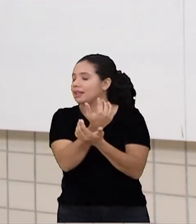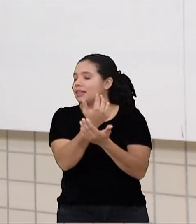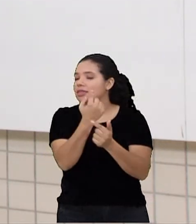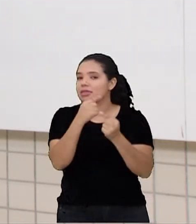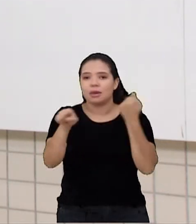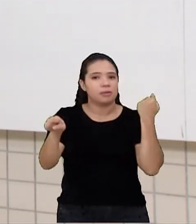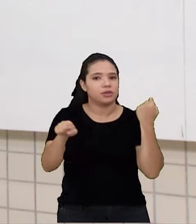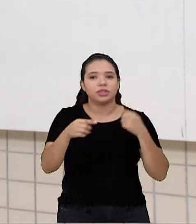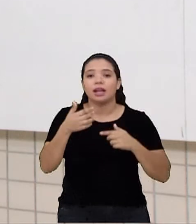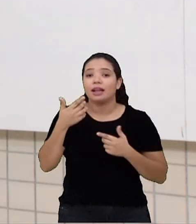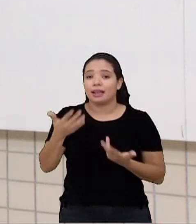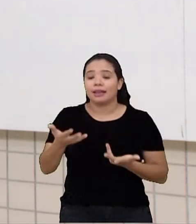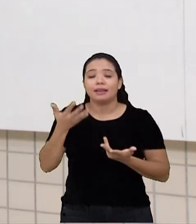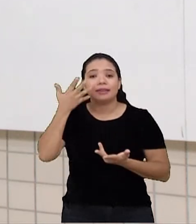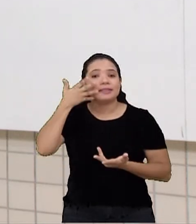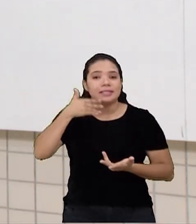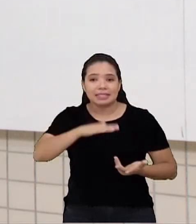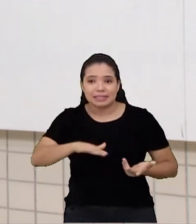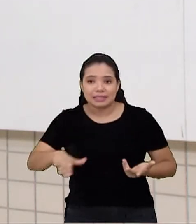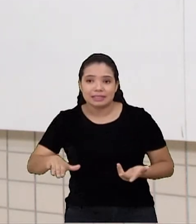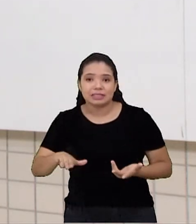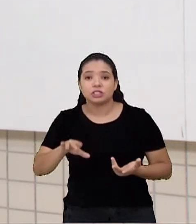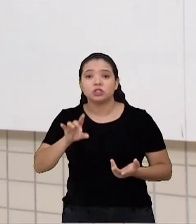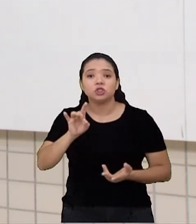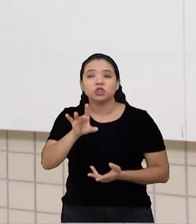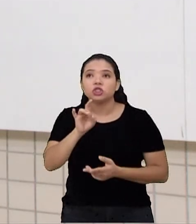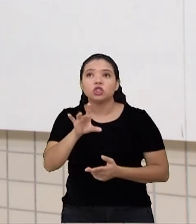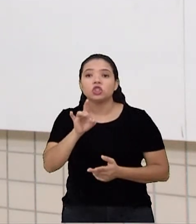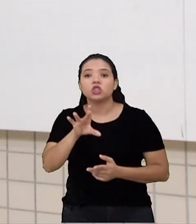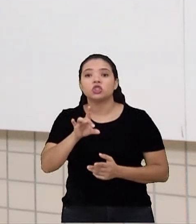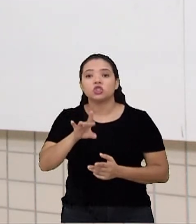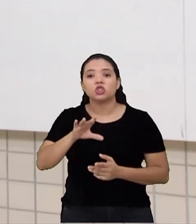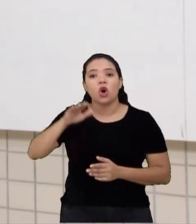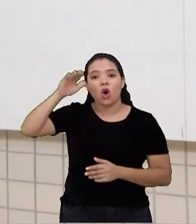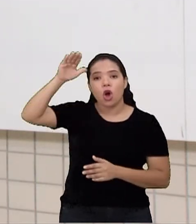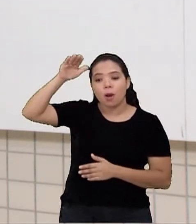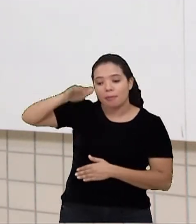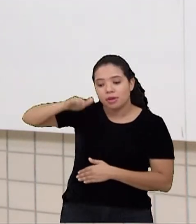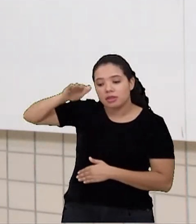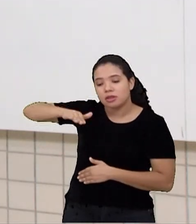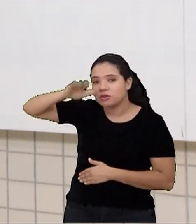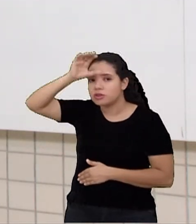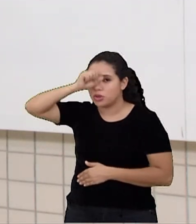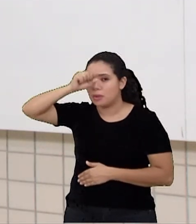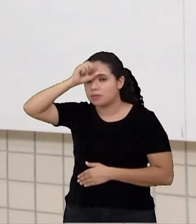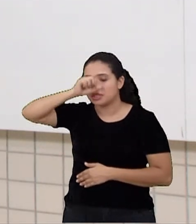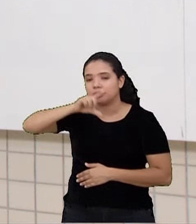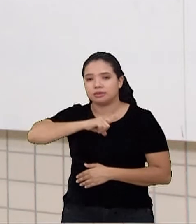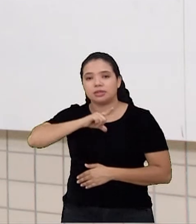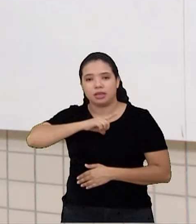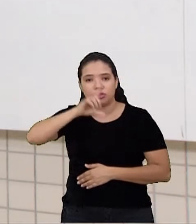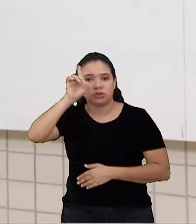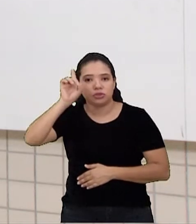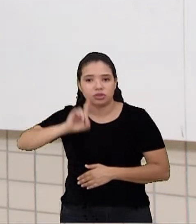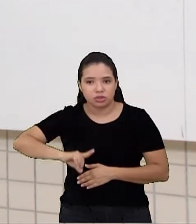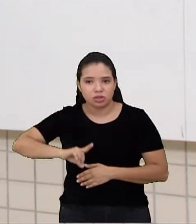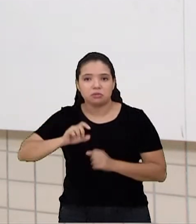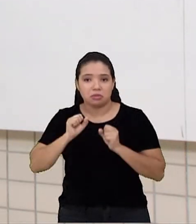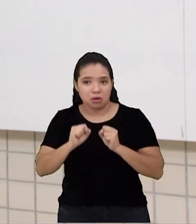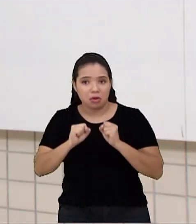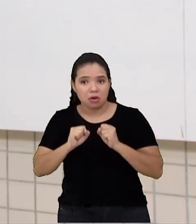de menor aprendiz, que é o que o Estatuto da Criança e do Adolescente permite, que a criança ela deve ir para a escola,